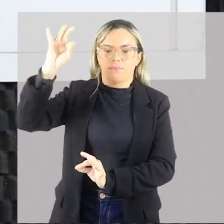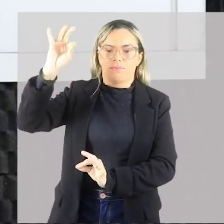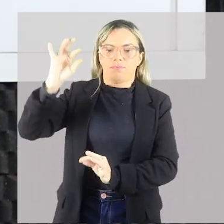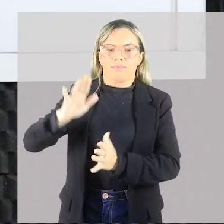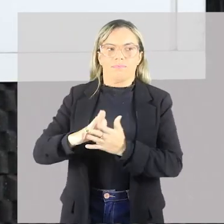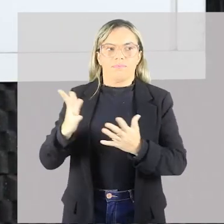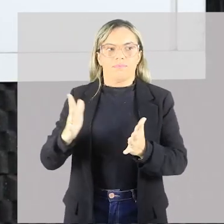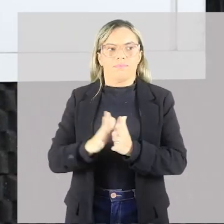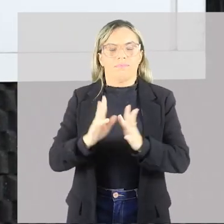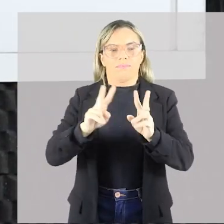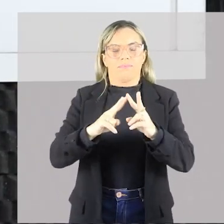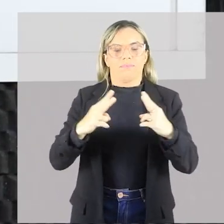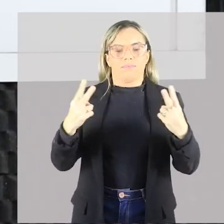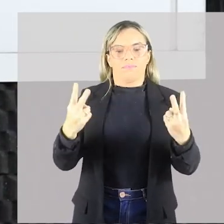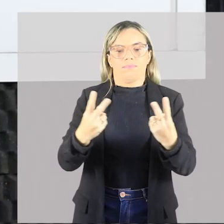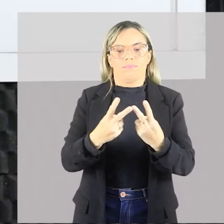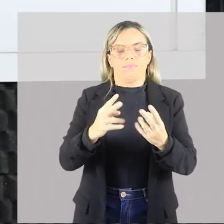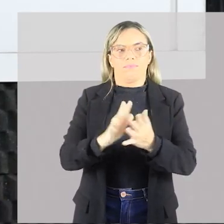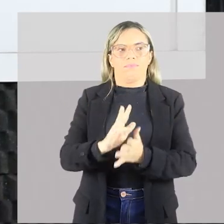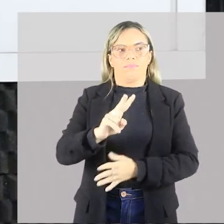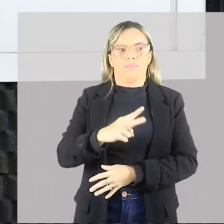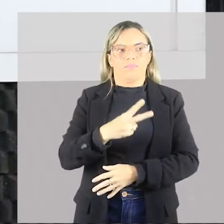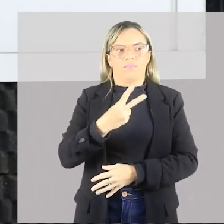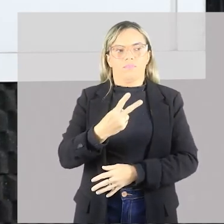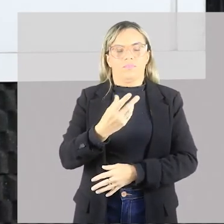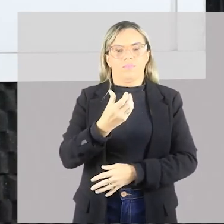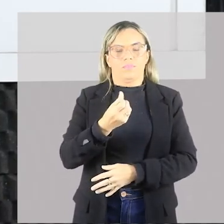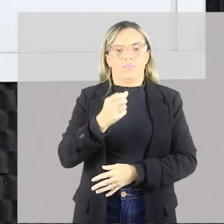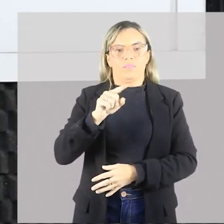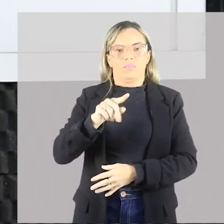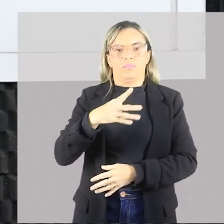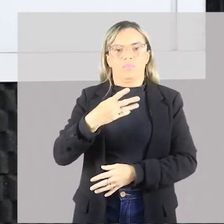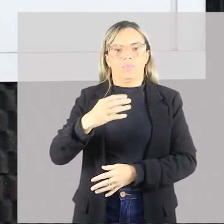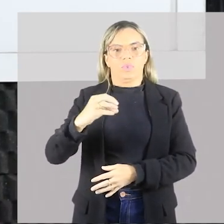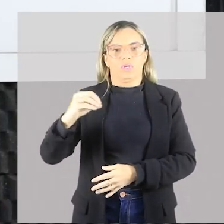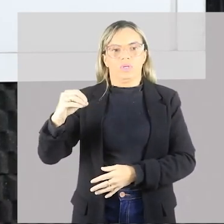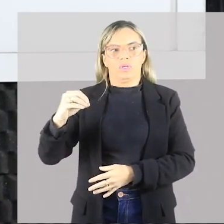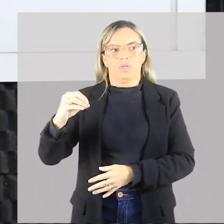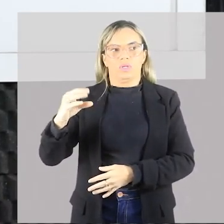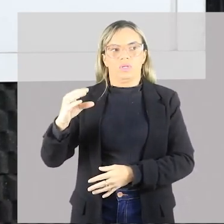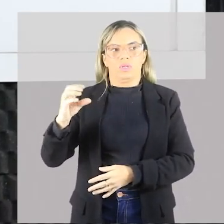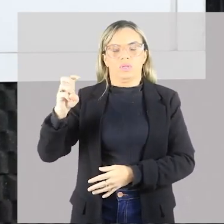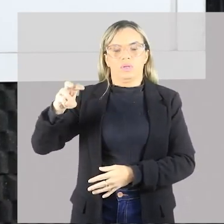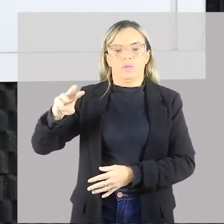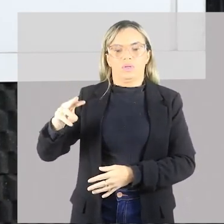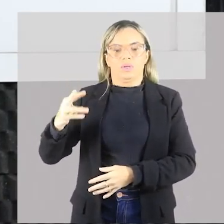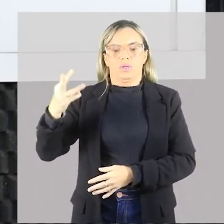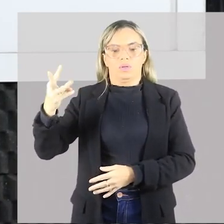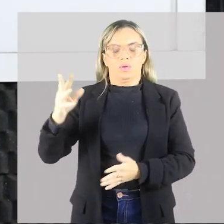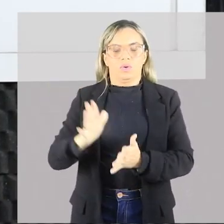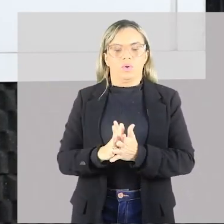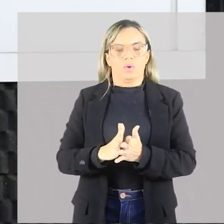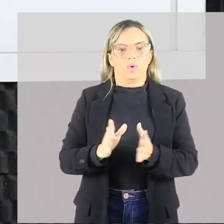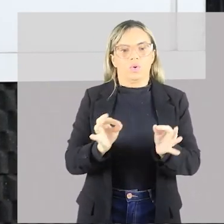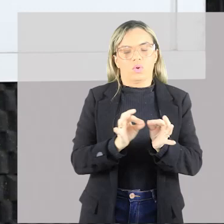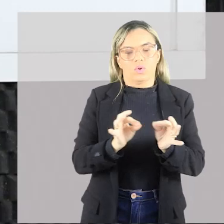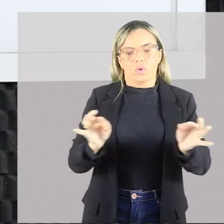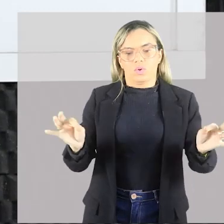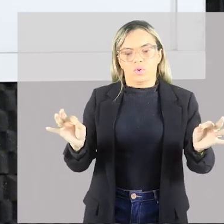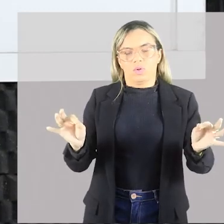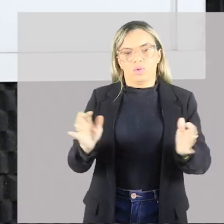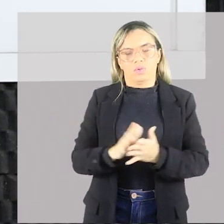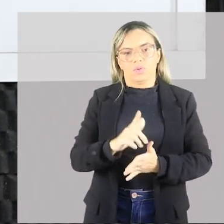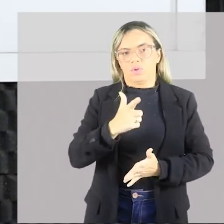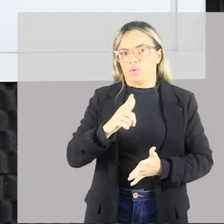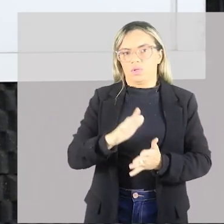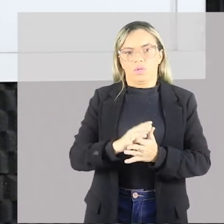Esse volume deu 26.400. O comprimento não tem como mudar. A largura não tem como mudar. Eu tenho que saber a